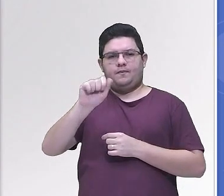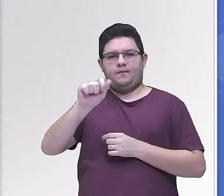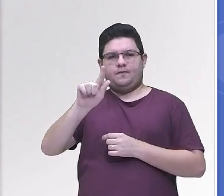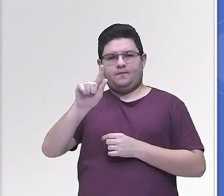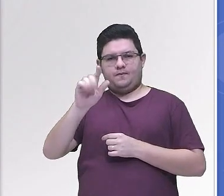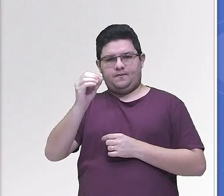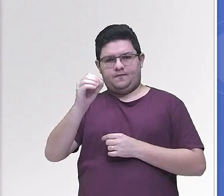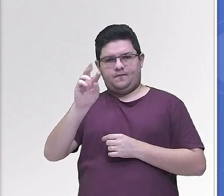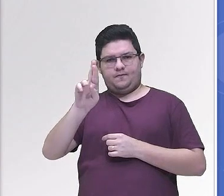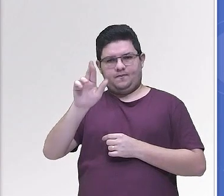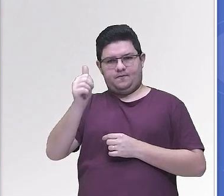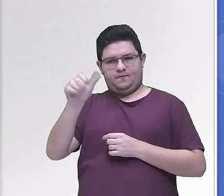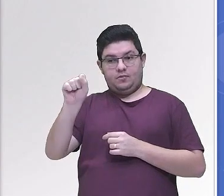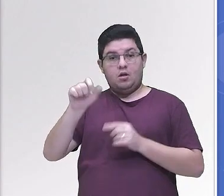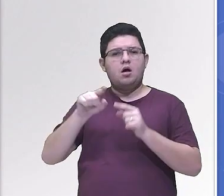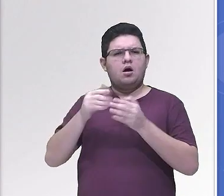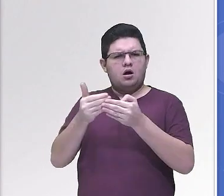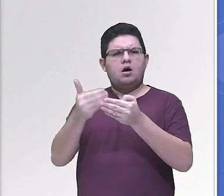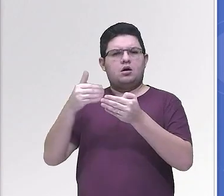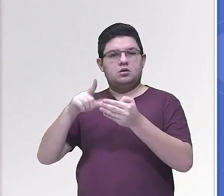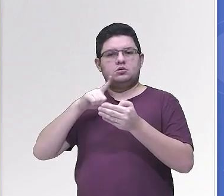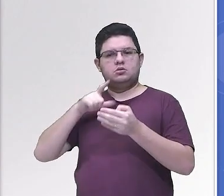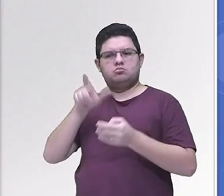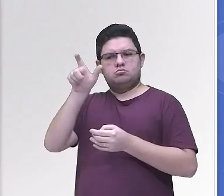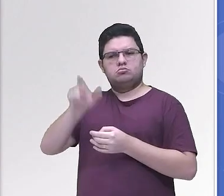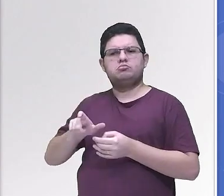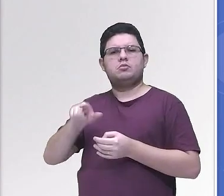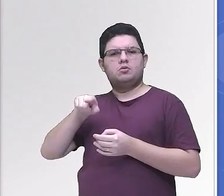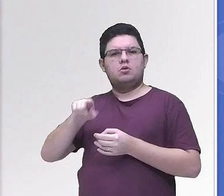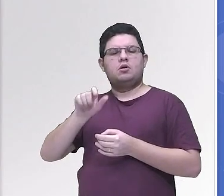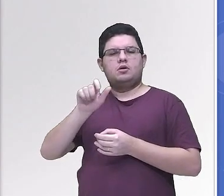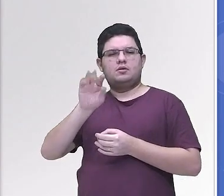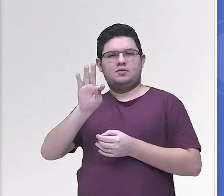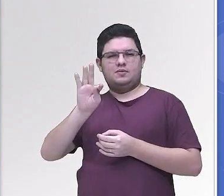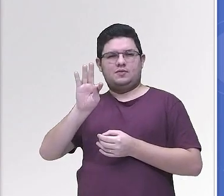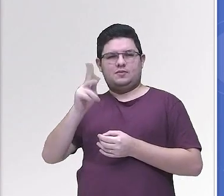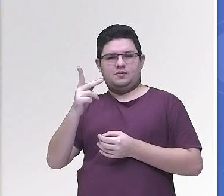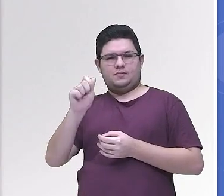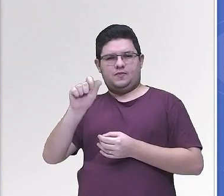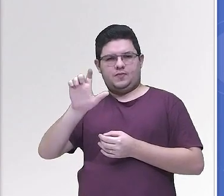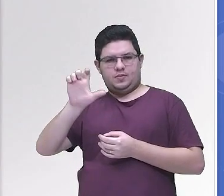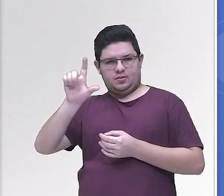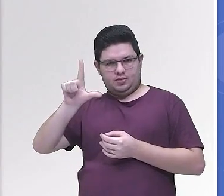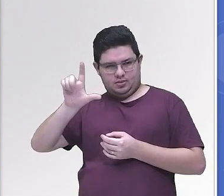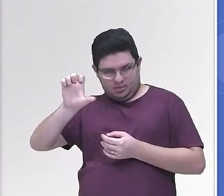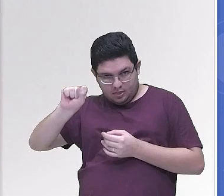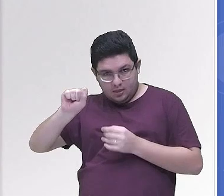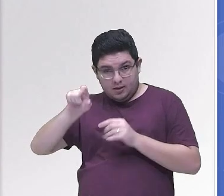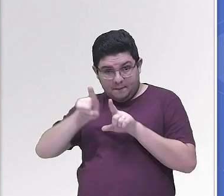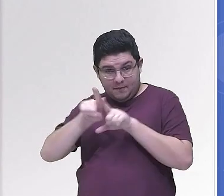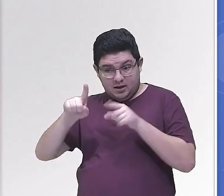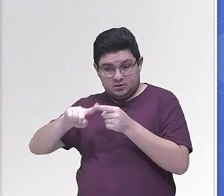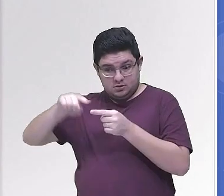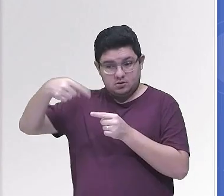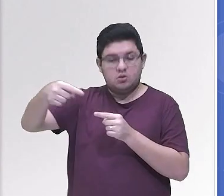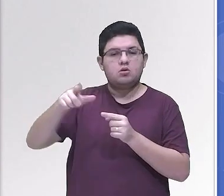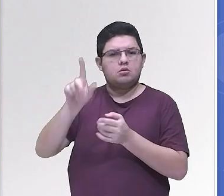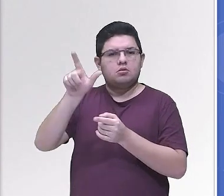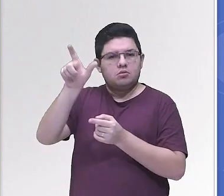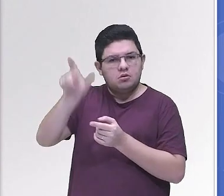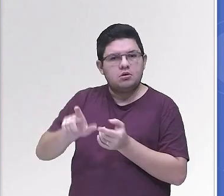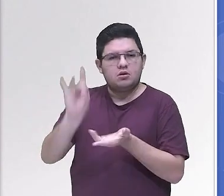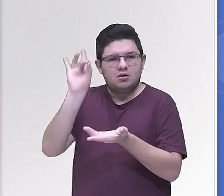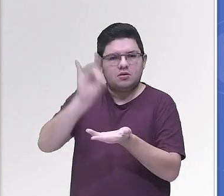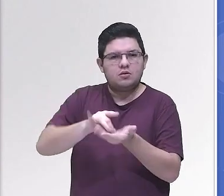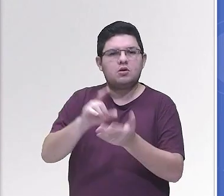foi Pitágoras quem deu o nome filosofia. Perguntado pelo príncipe Leonte, Pitágoras disse assim: você é um filósofo? E